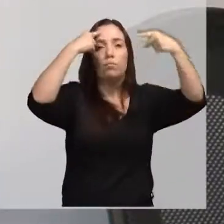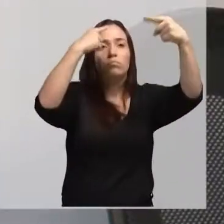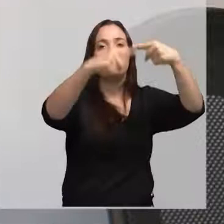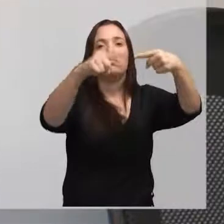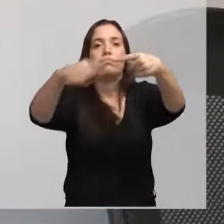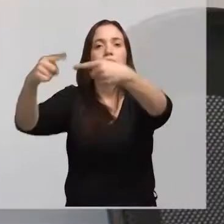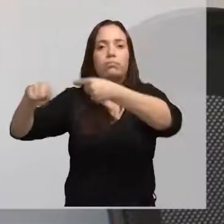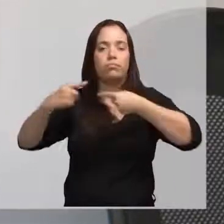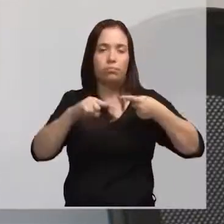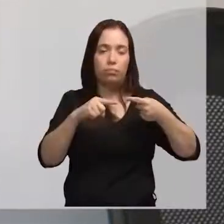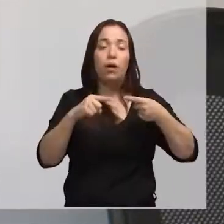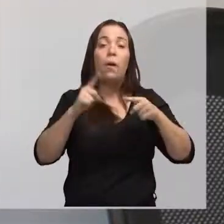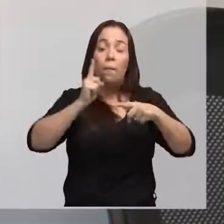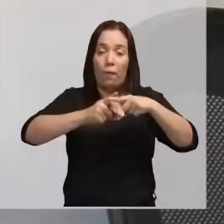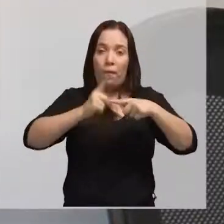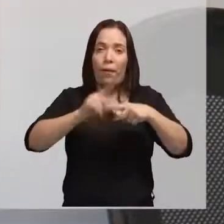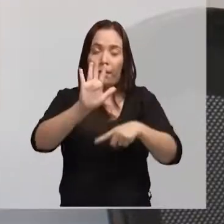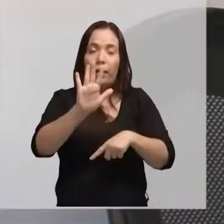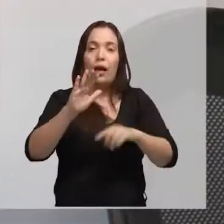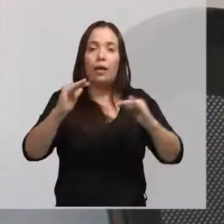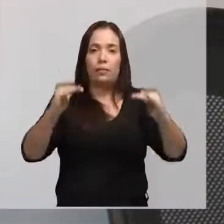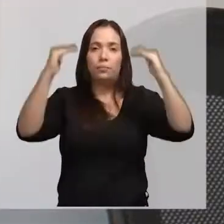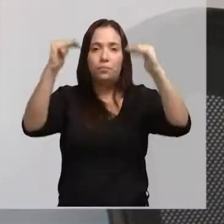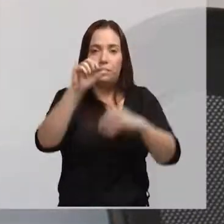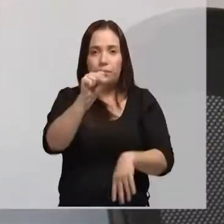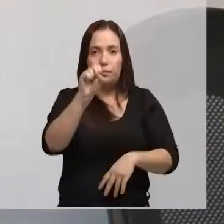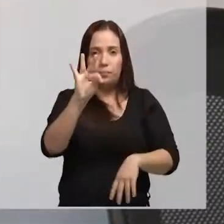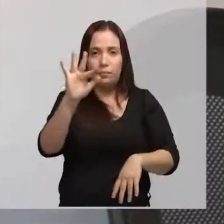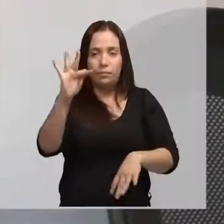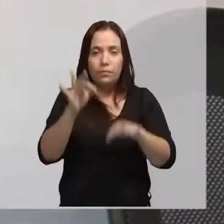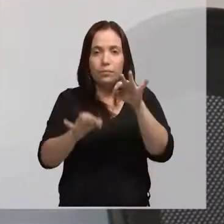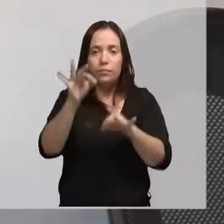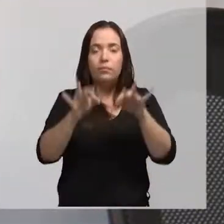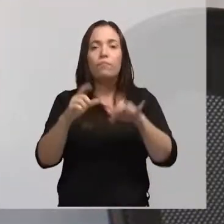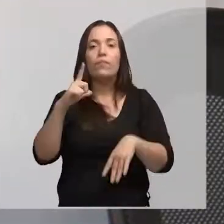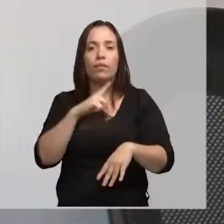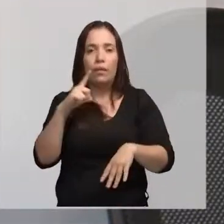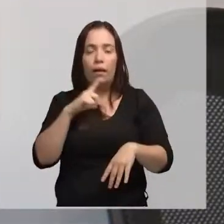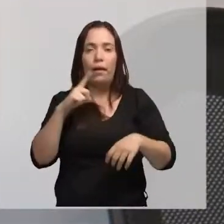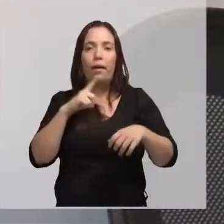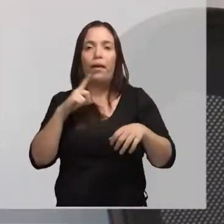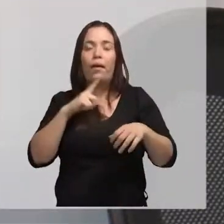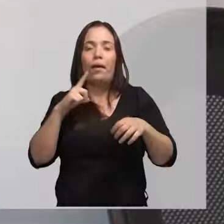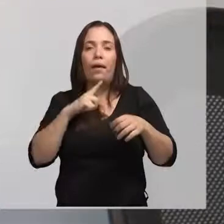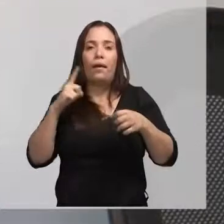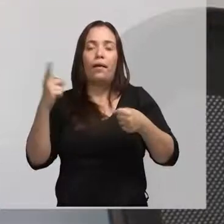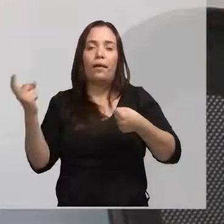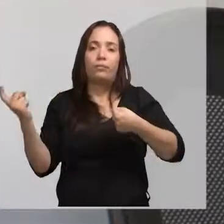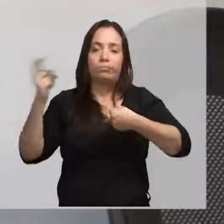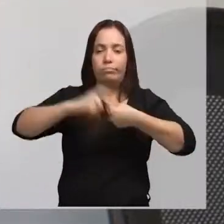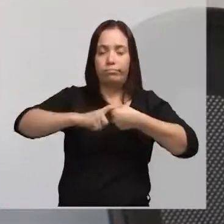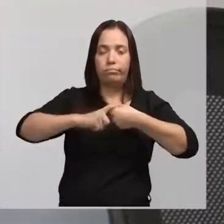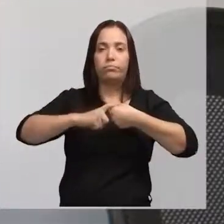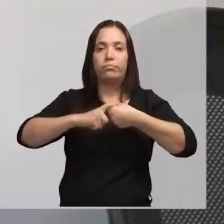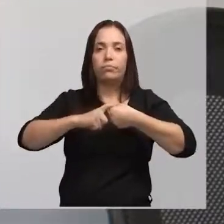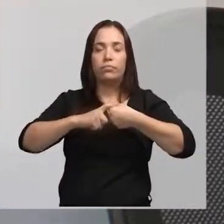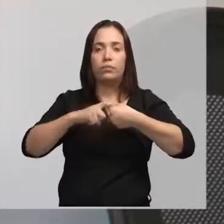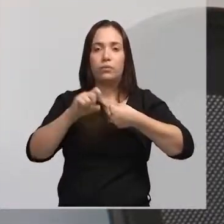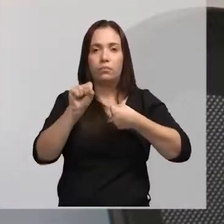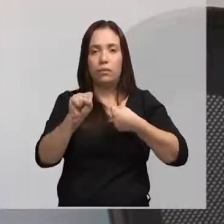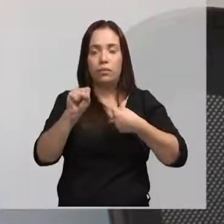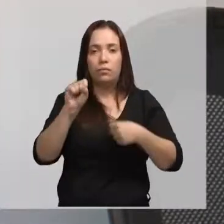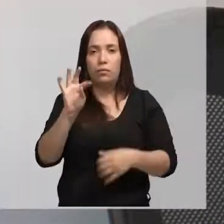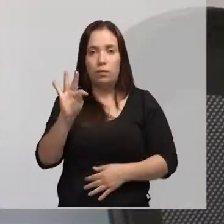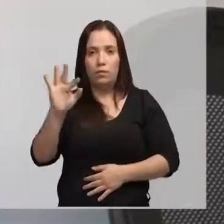Eleitoral, ela está sendo tutelada pelo Superior Tribunal Mas vamos lá, Federal. vamos para a pesquisa Mas do tudo bem. Data Poder.